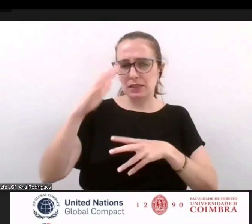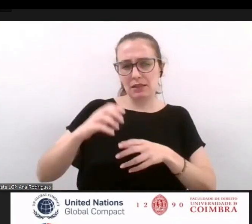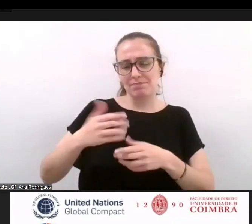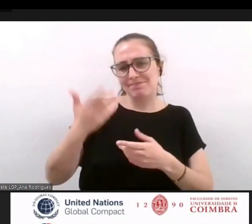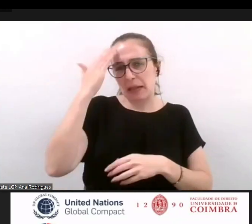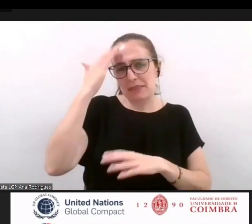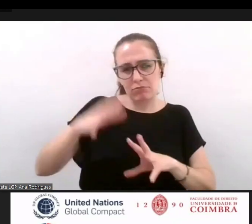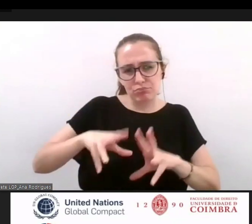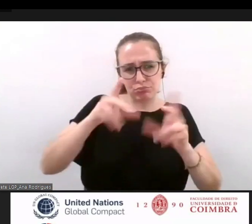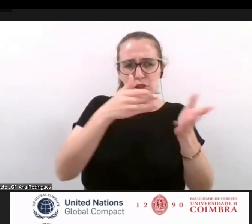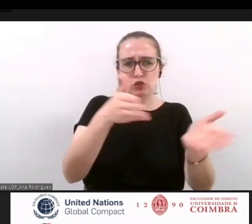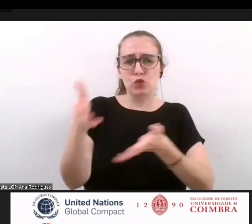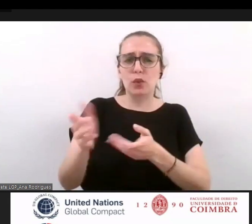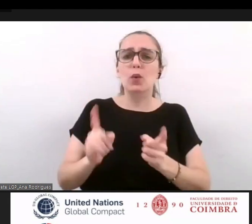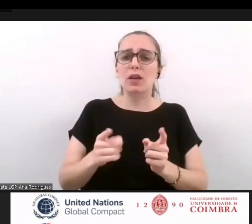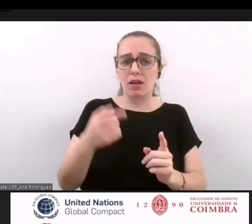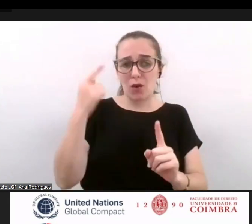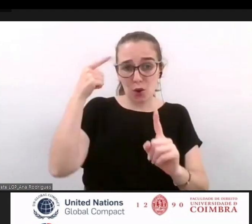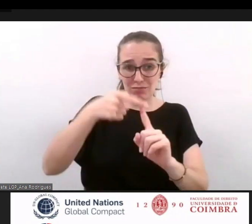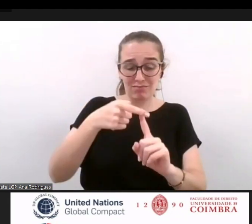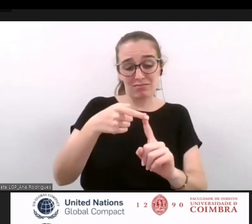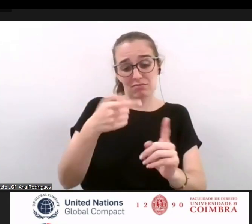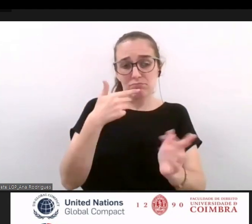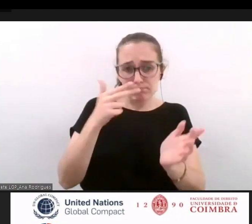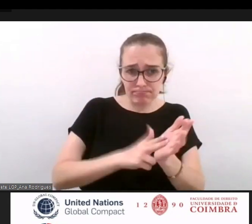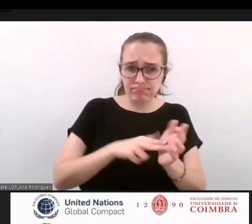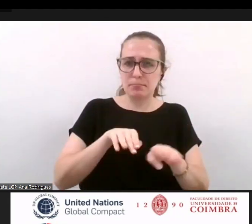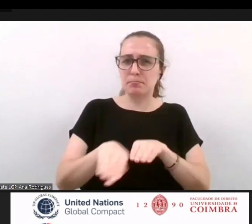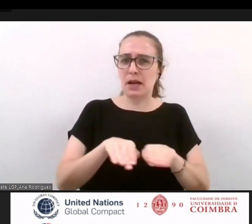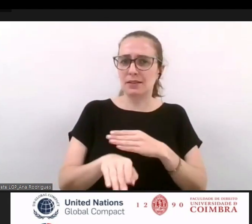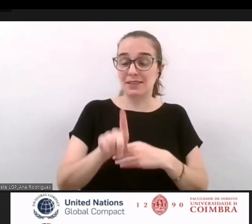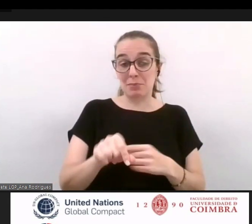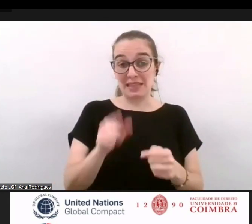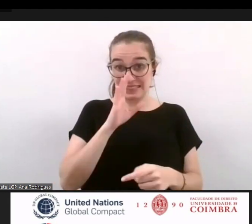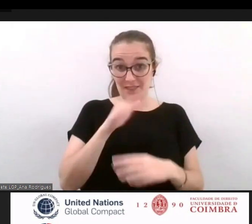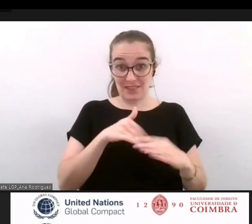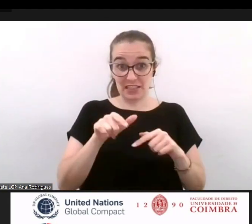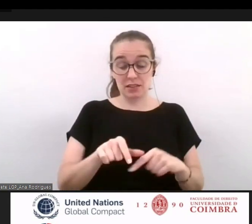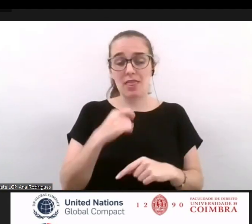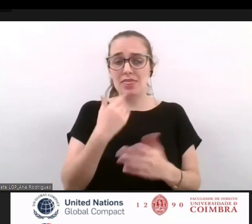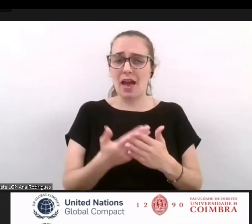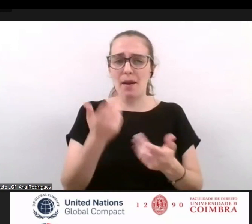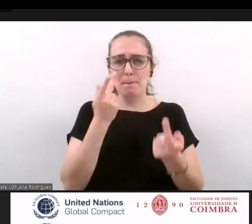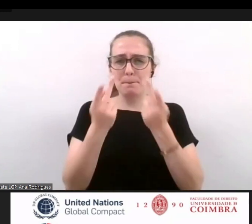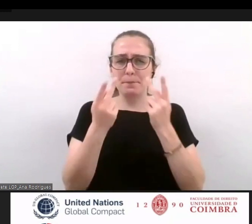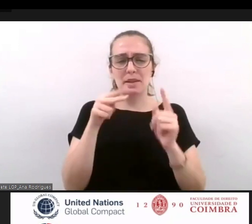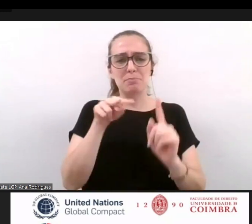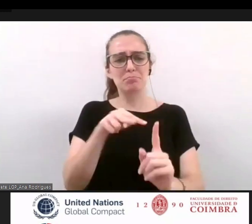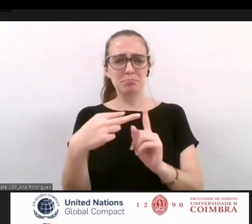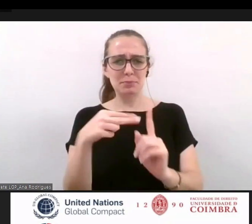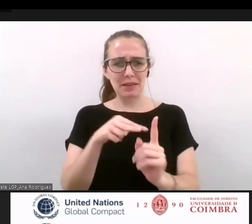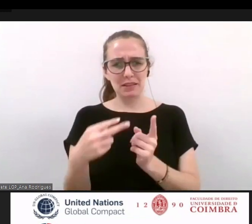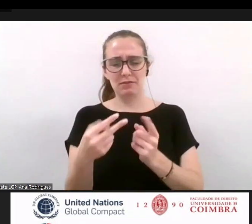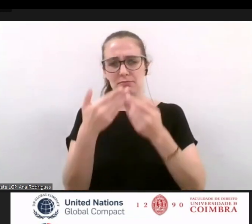implementar os ODS. E contribuir para este alargamento de perspectivas e o fomento também de atitudes, não só de capacidades ou